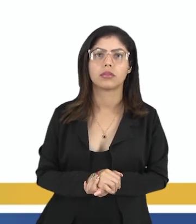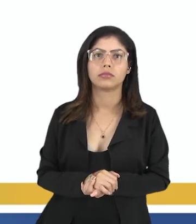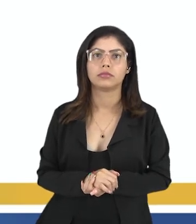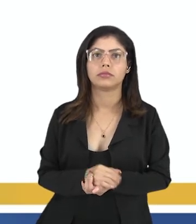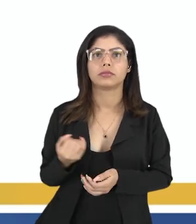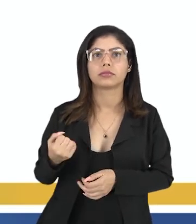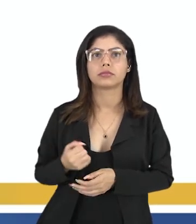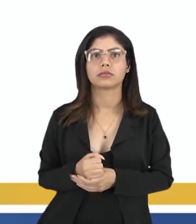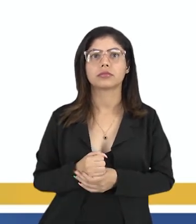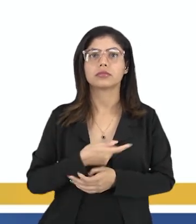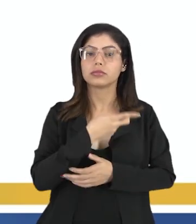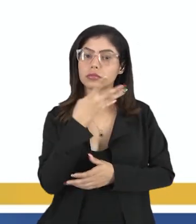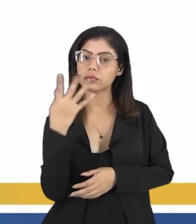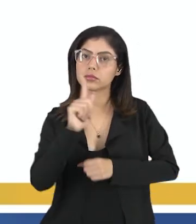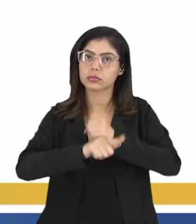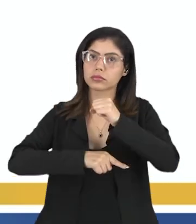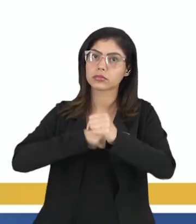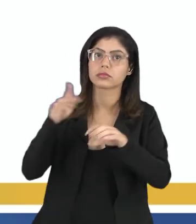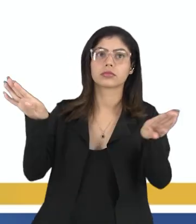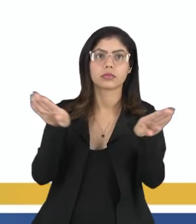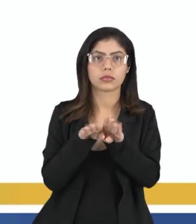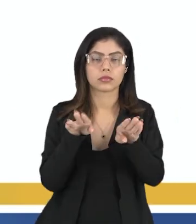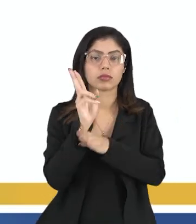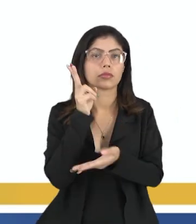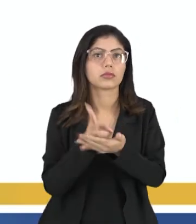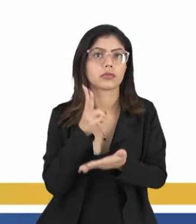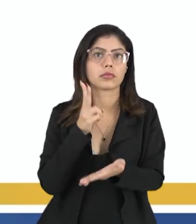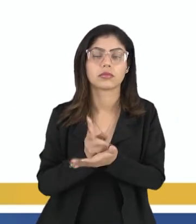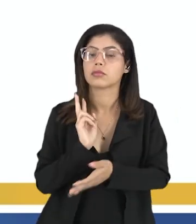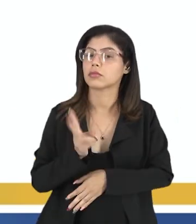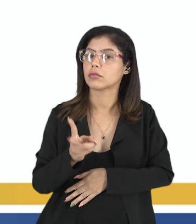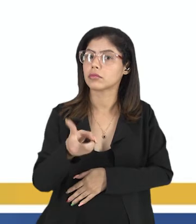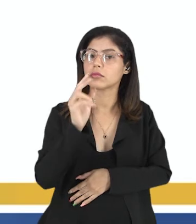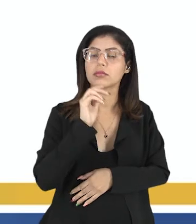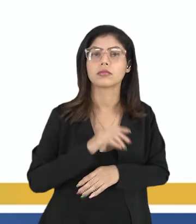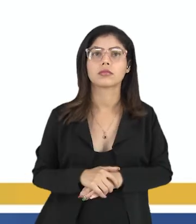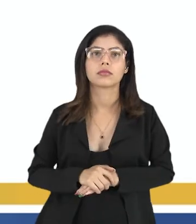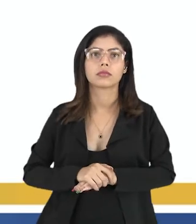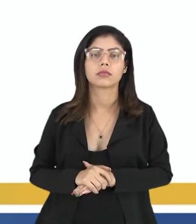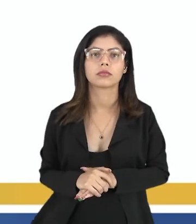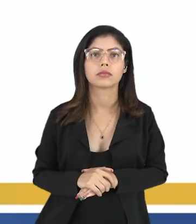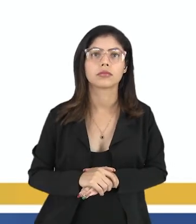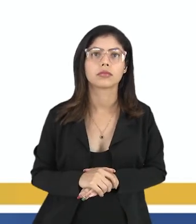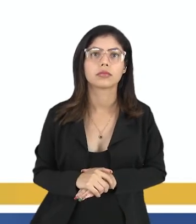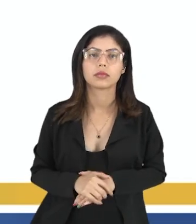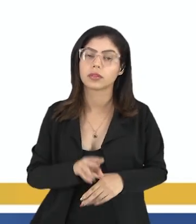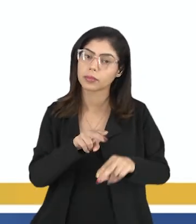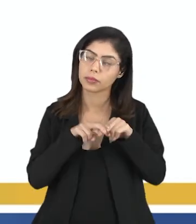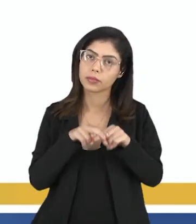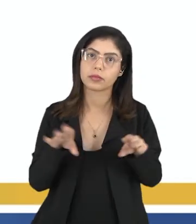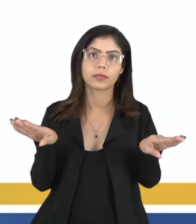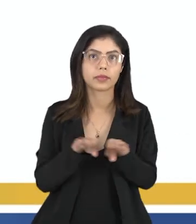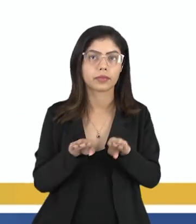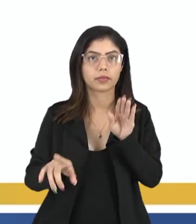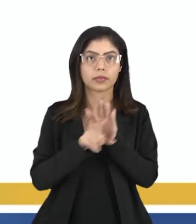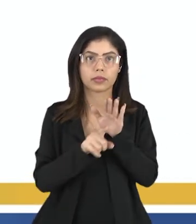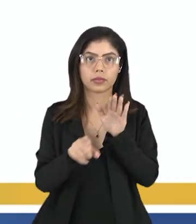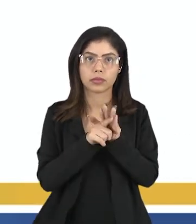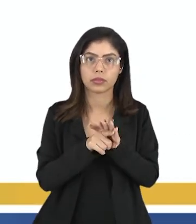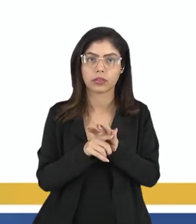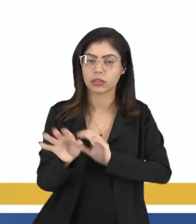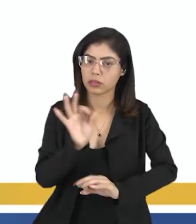ligações químicas, a quantidade de átomos ela sempre vai permanecer a mesma. Por isso que a gente tem a